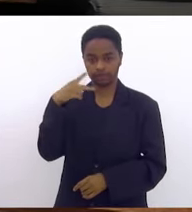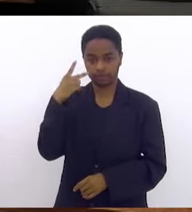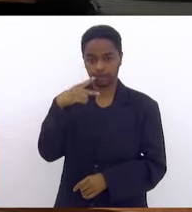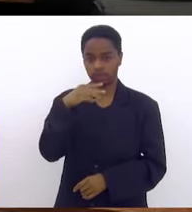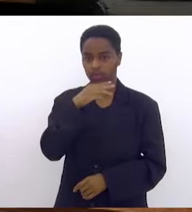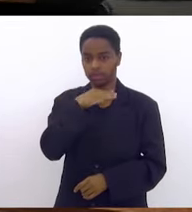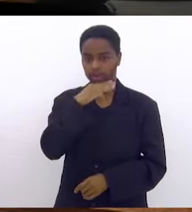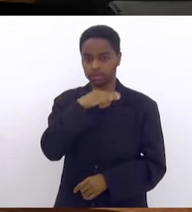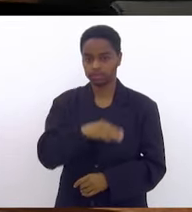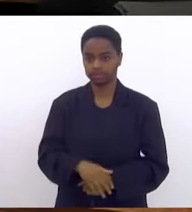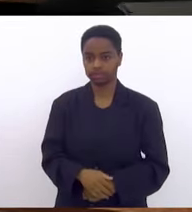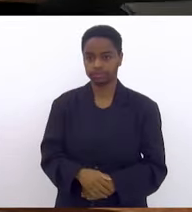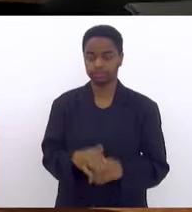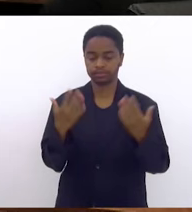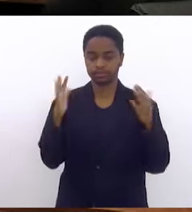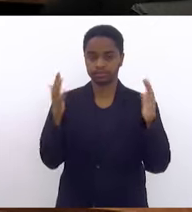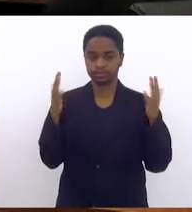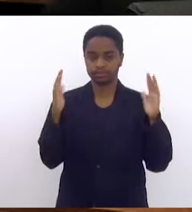Mangaratiba.